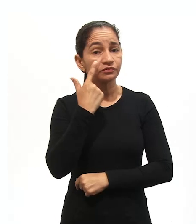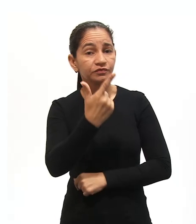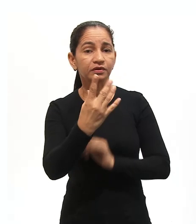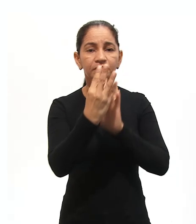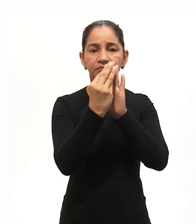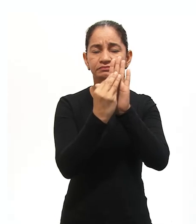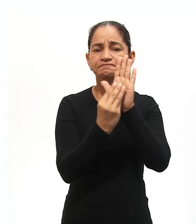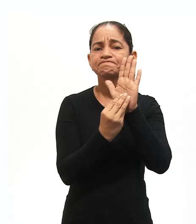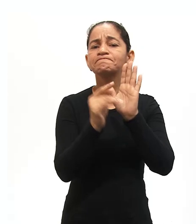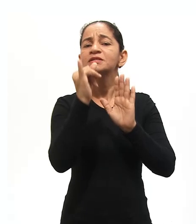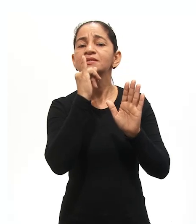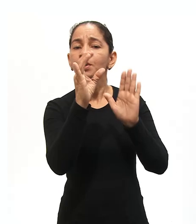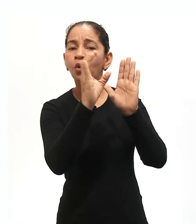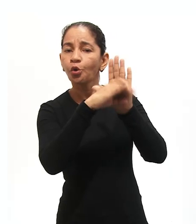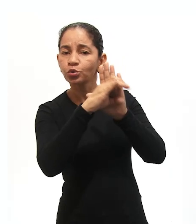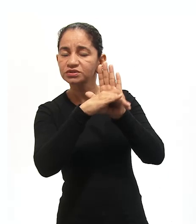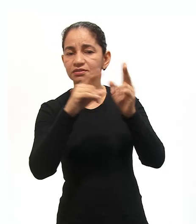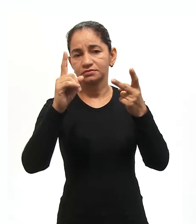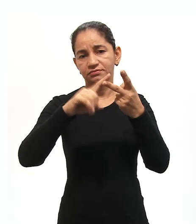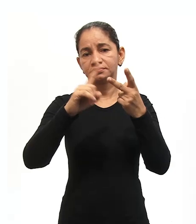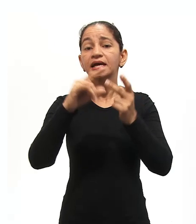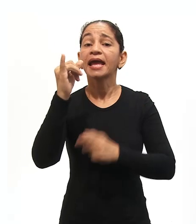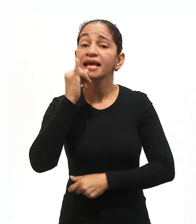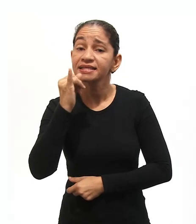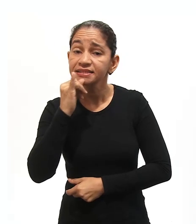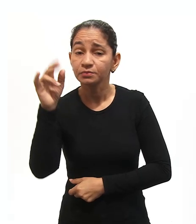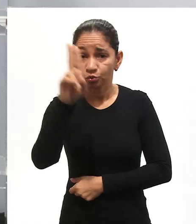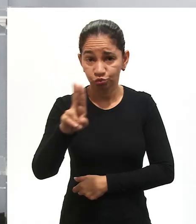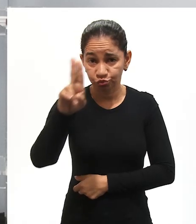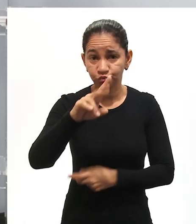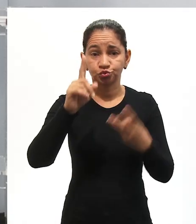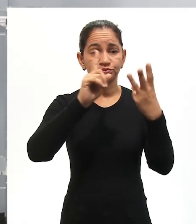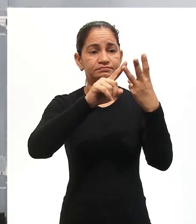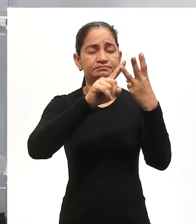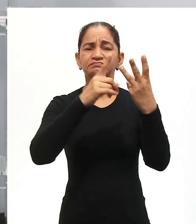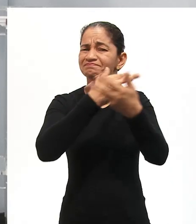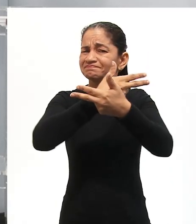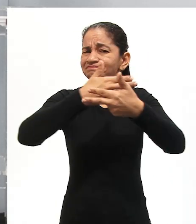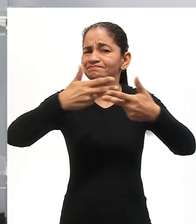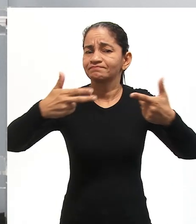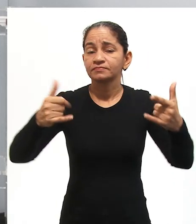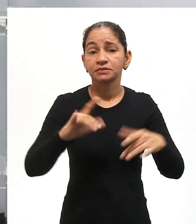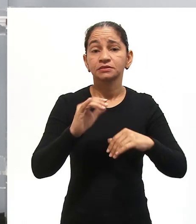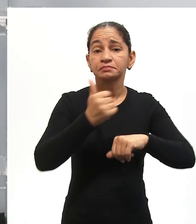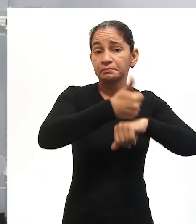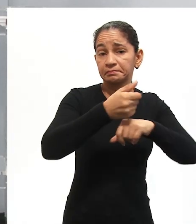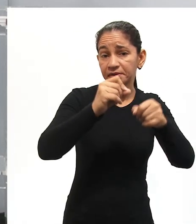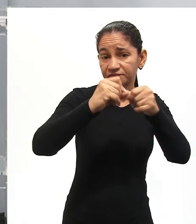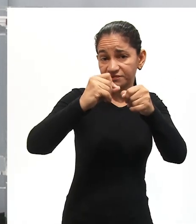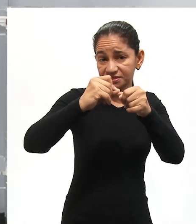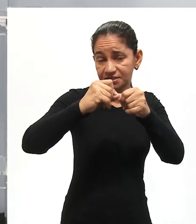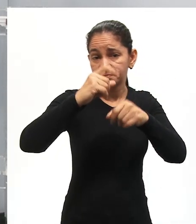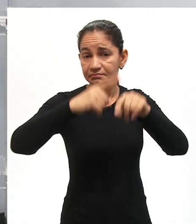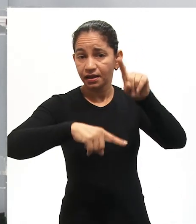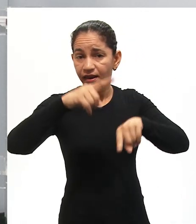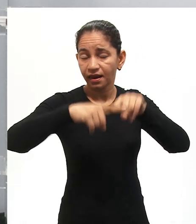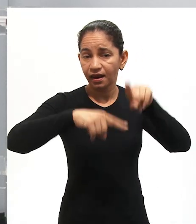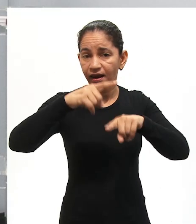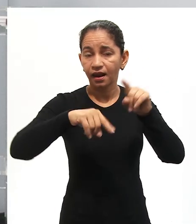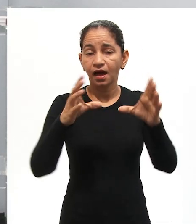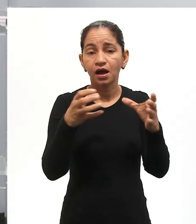conceitos e outro ajusta a ortografia de clareza do texto. Então, a gente tem duas instâncias, uma instância